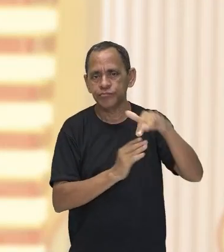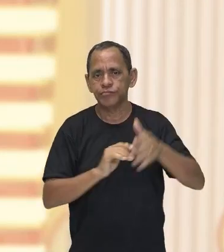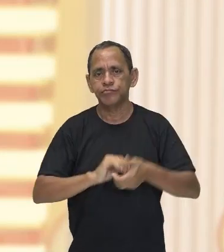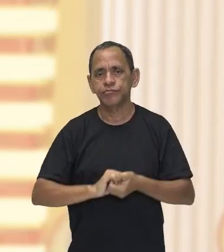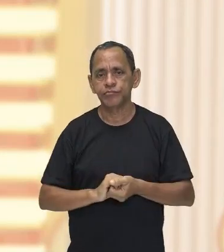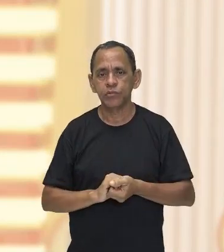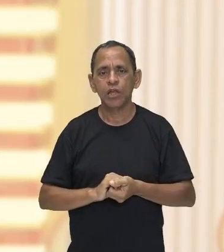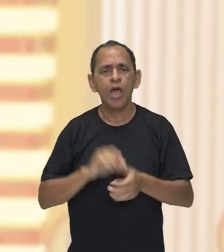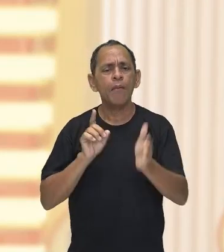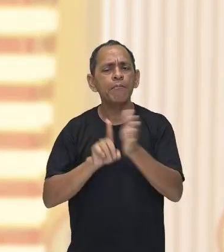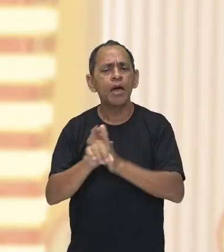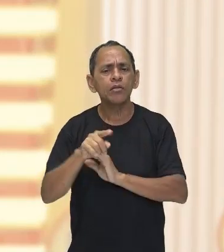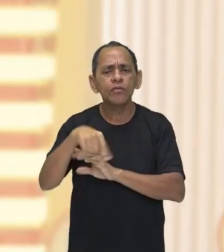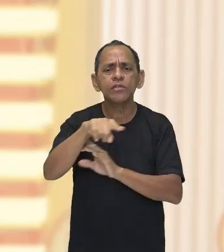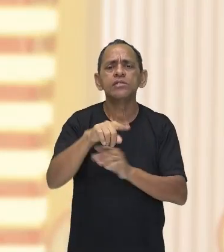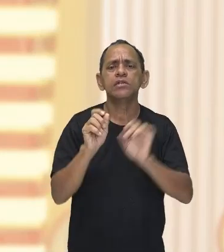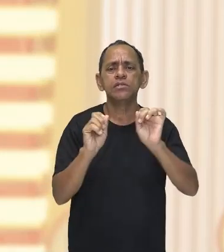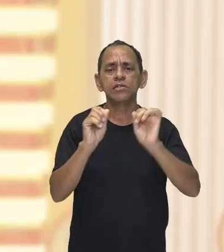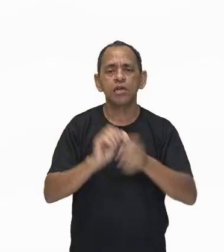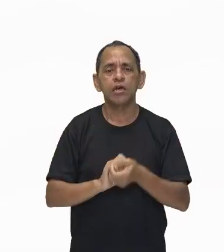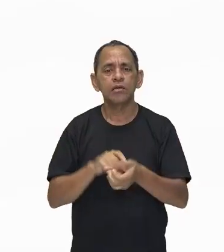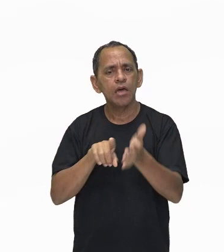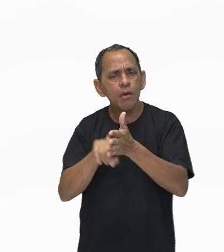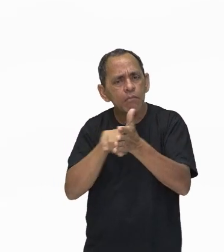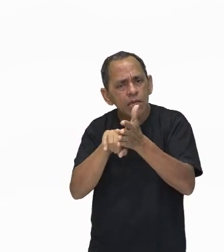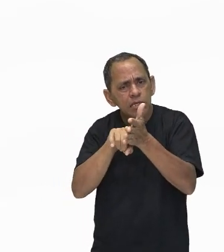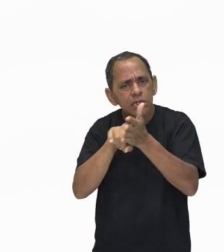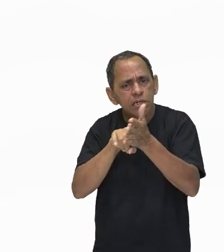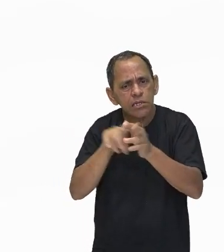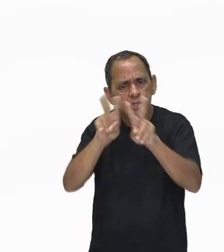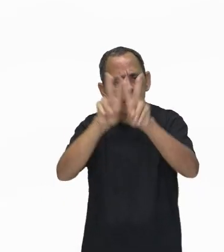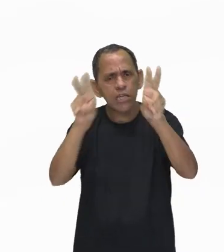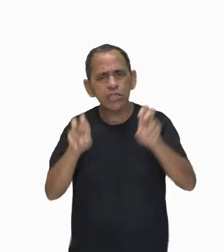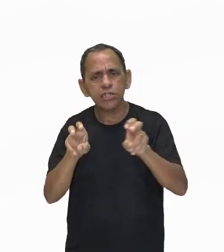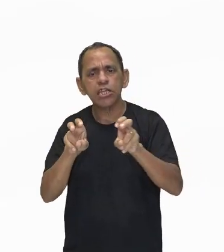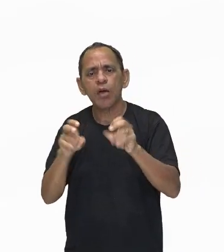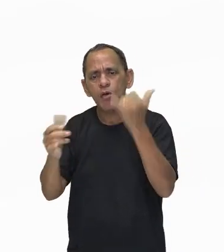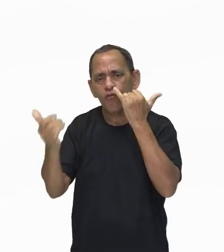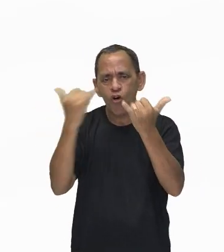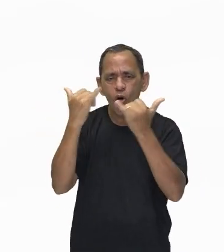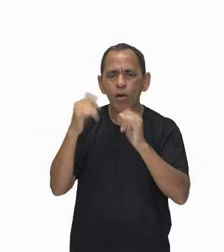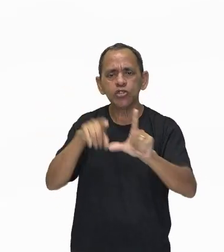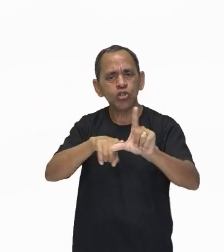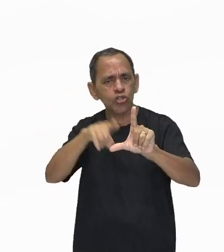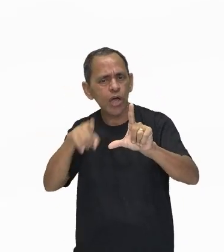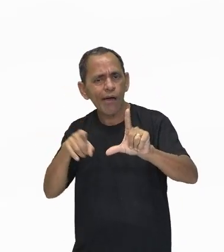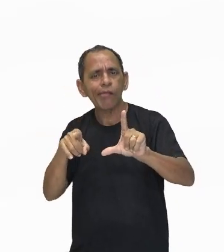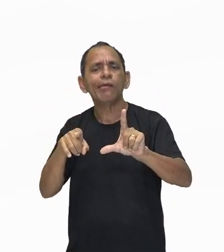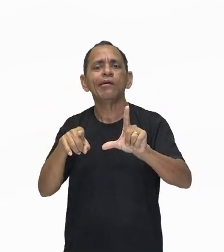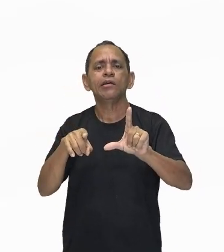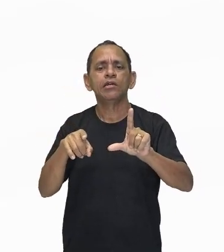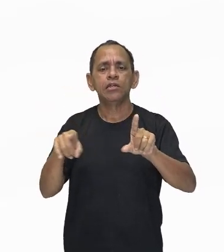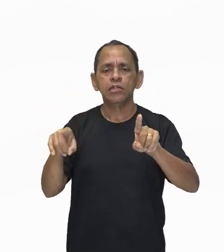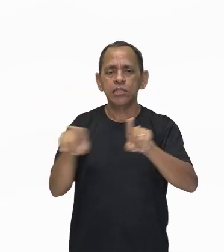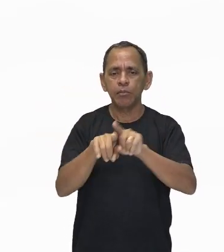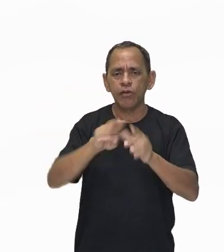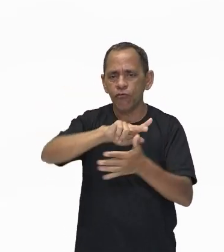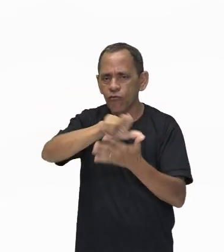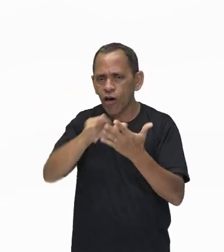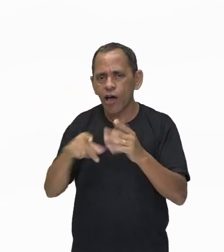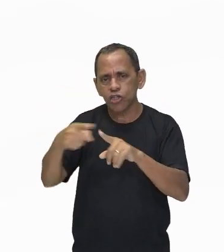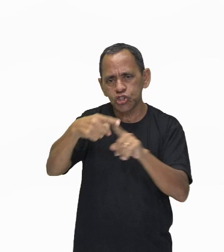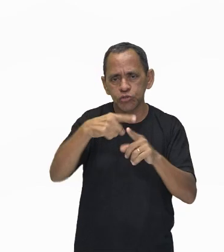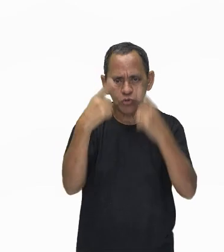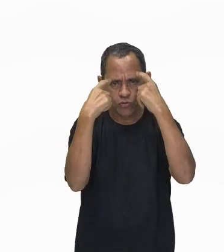para vocês, pesquisa sobre dados estatísticos acerca, então, dos diversos tipos